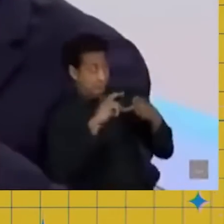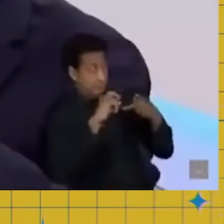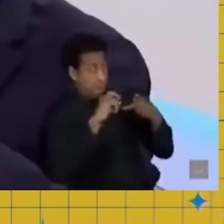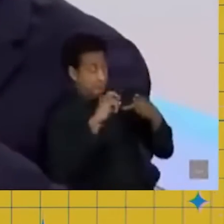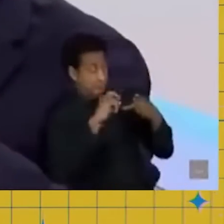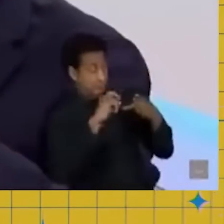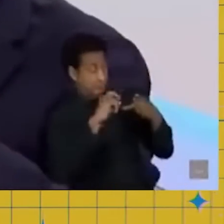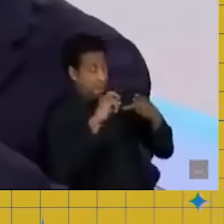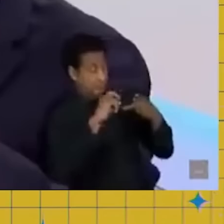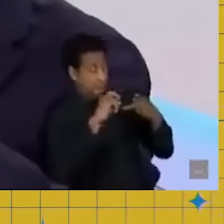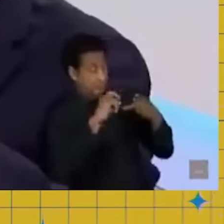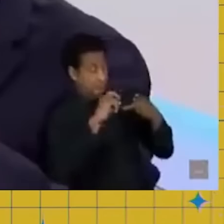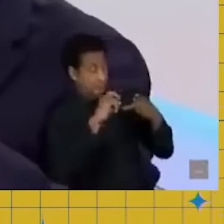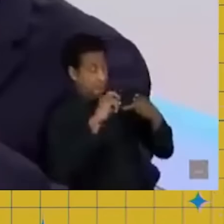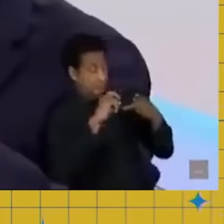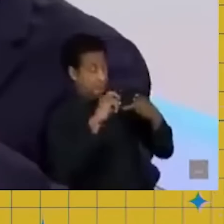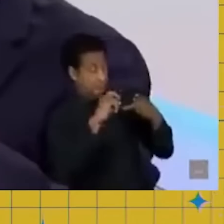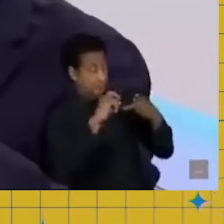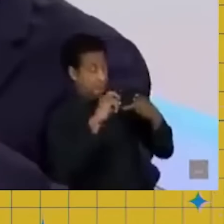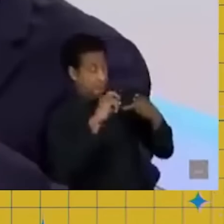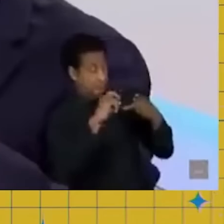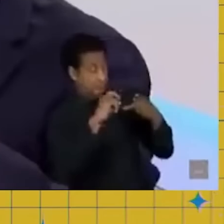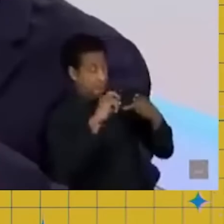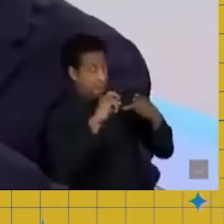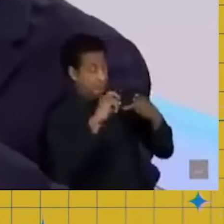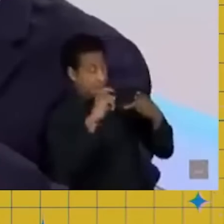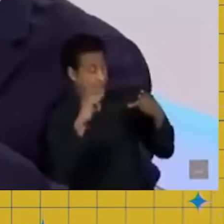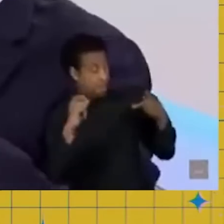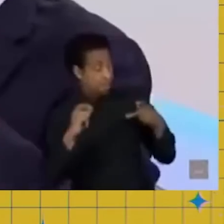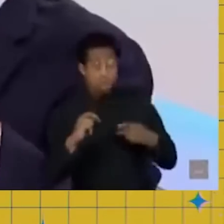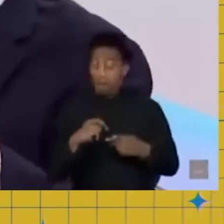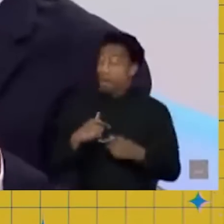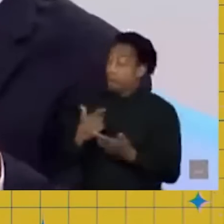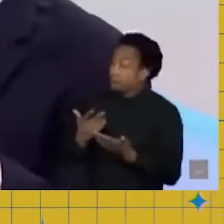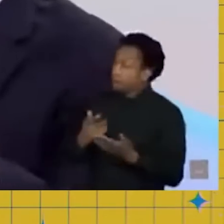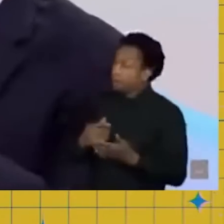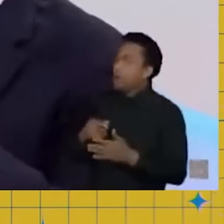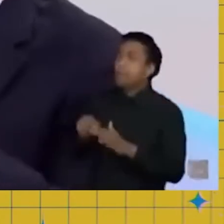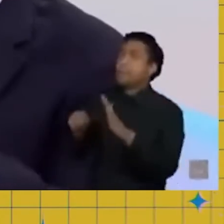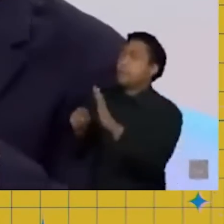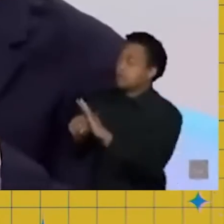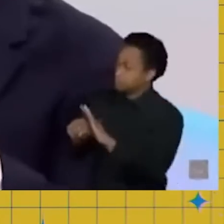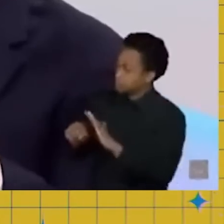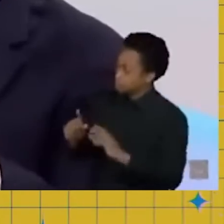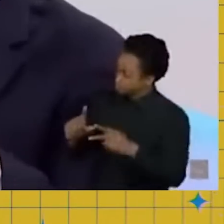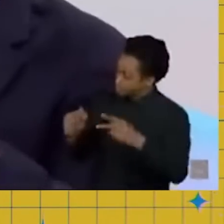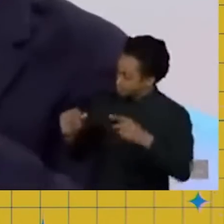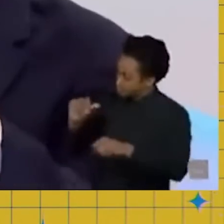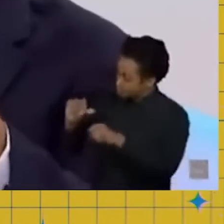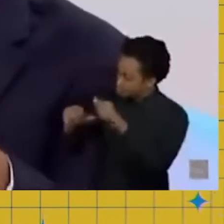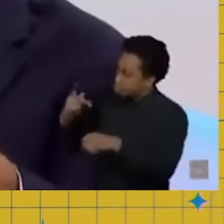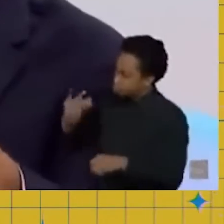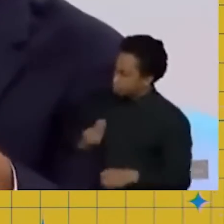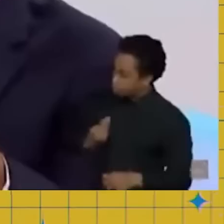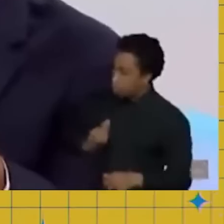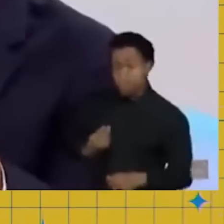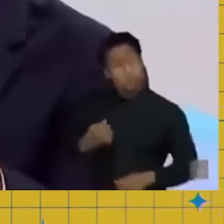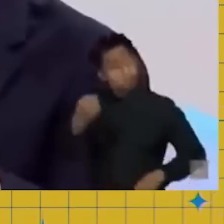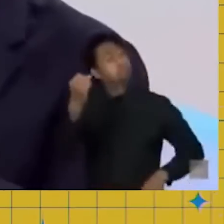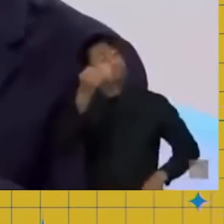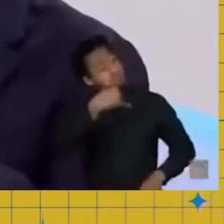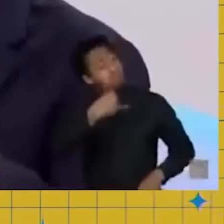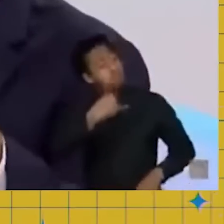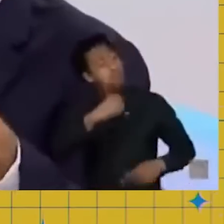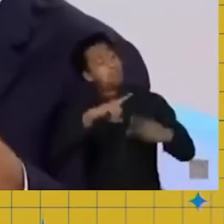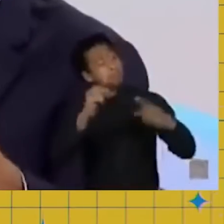mudou a minha vida mudou minha vida então assim a gente que tá no banco central a gente às vezes não tem a percepção de como que a gente consegue